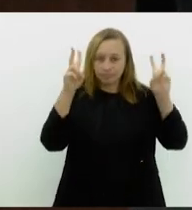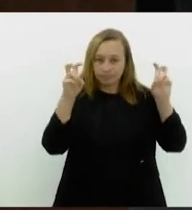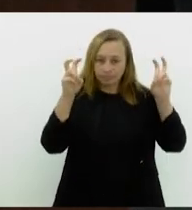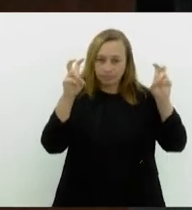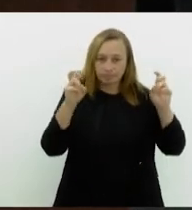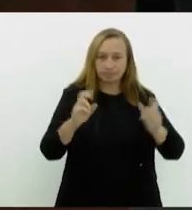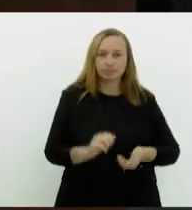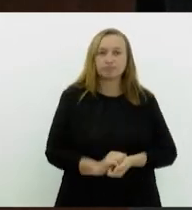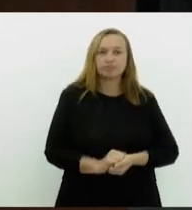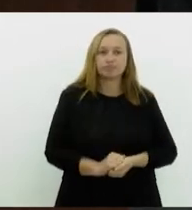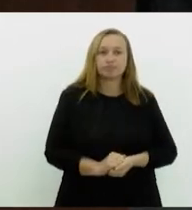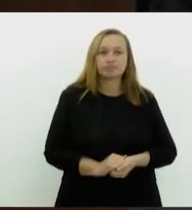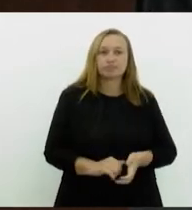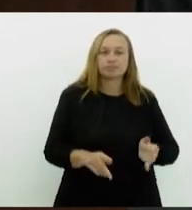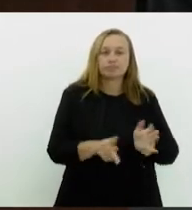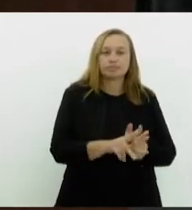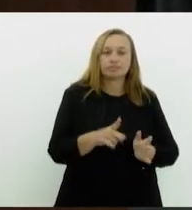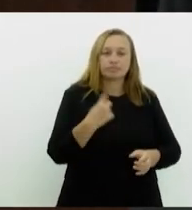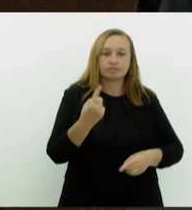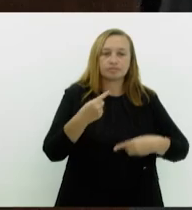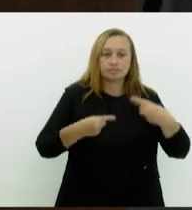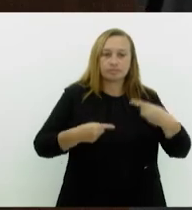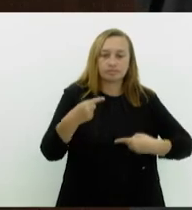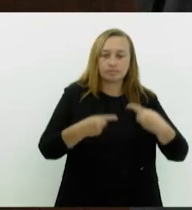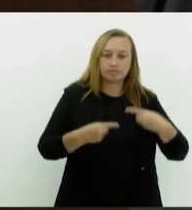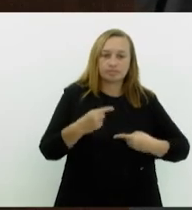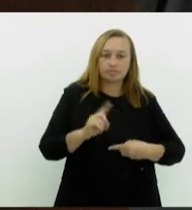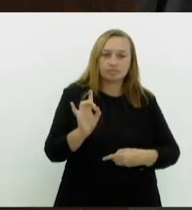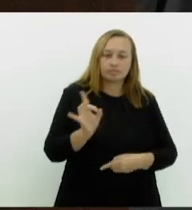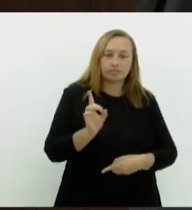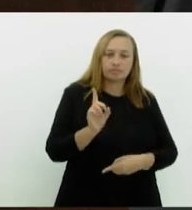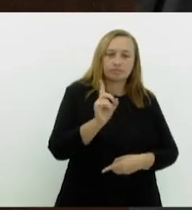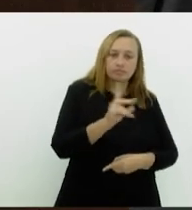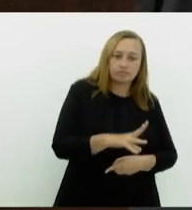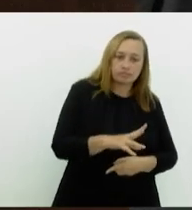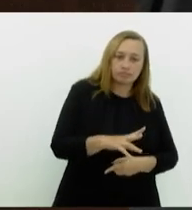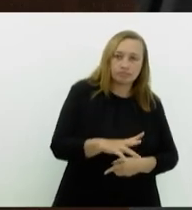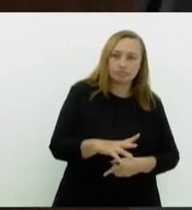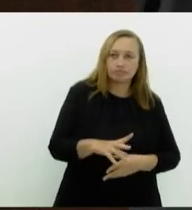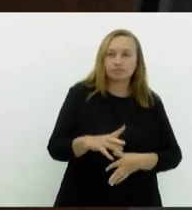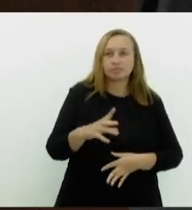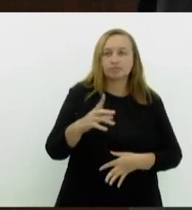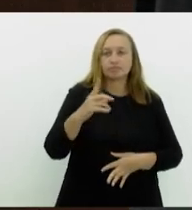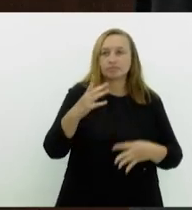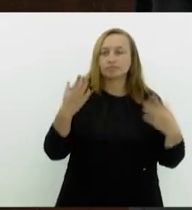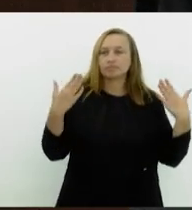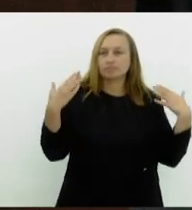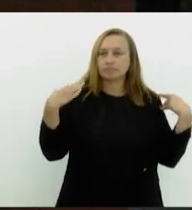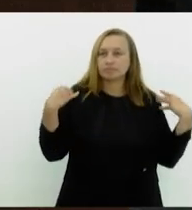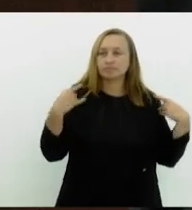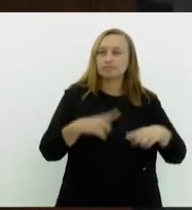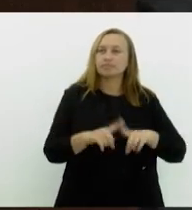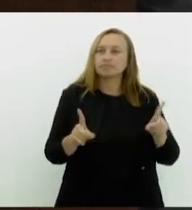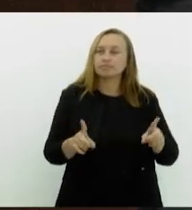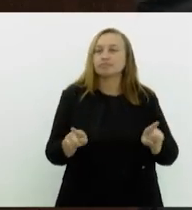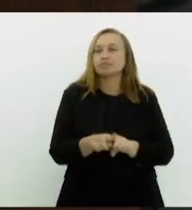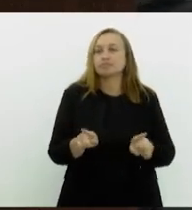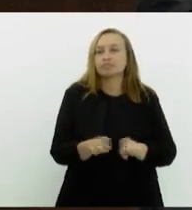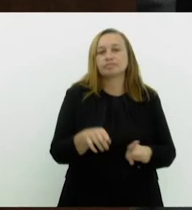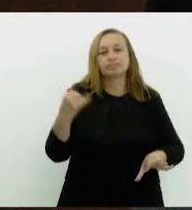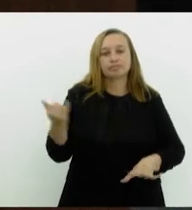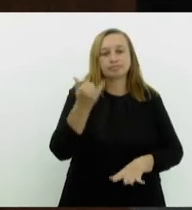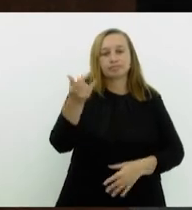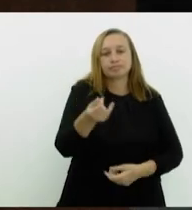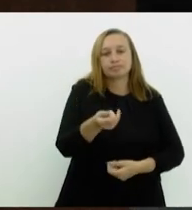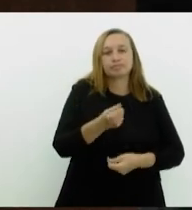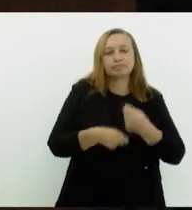fazer parte dos nossos debates, não apenas pela perspectiva do lazer, mas também pela importância